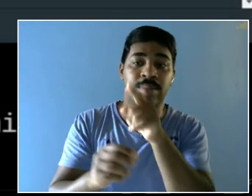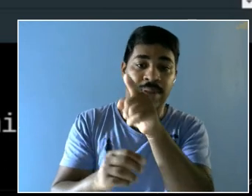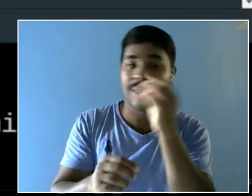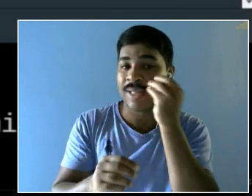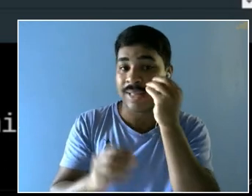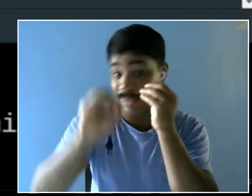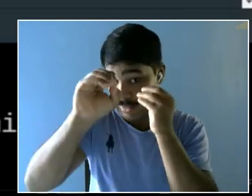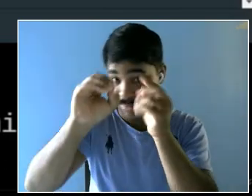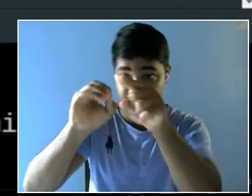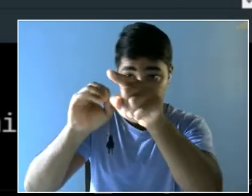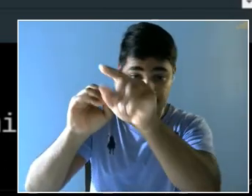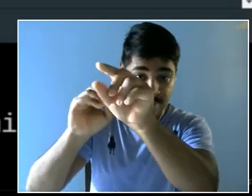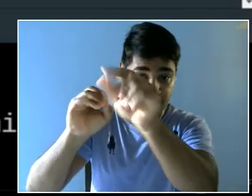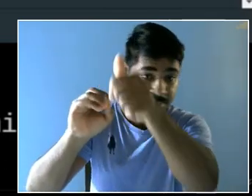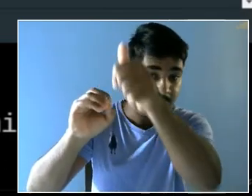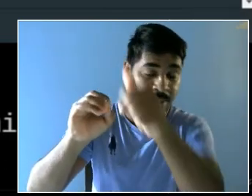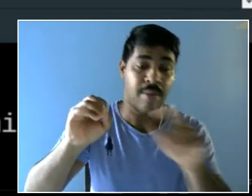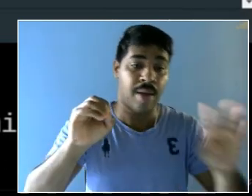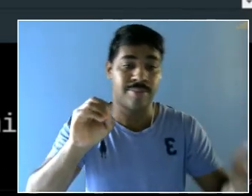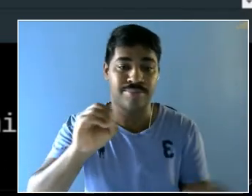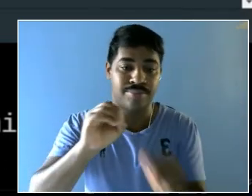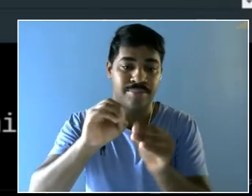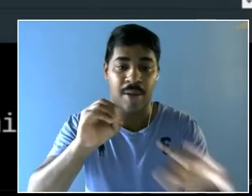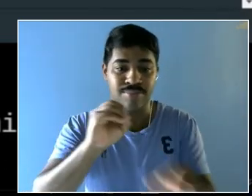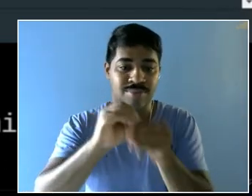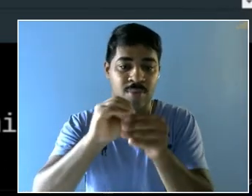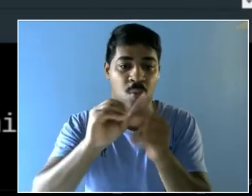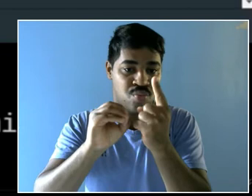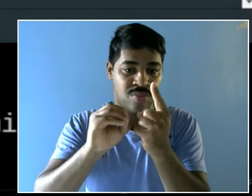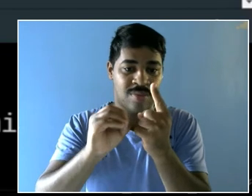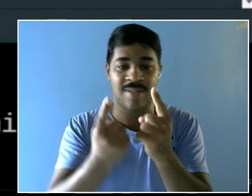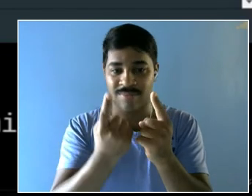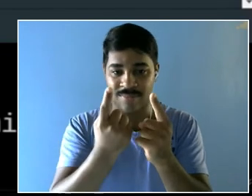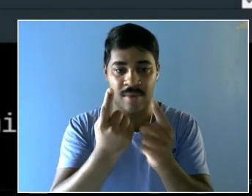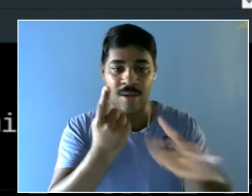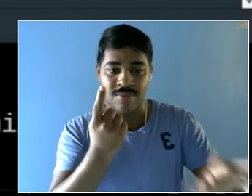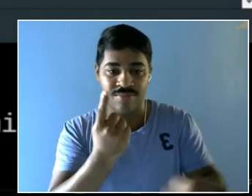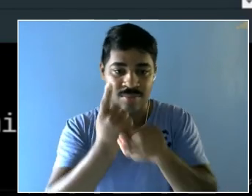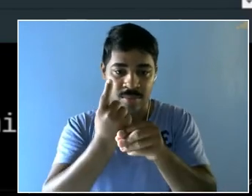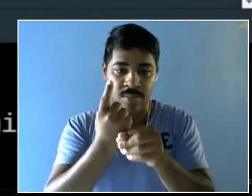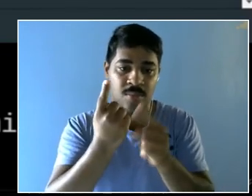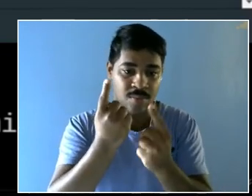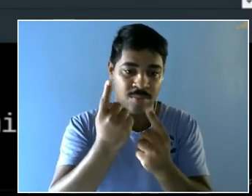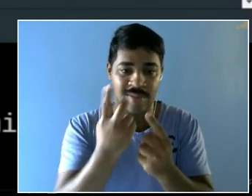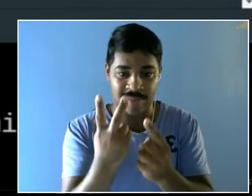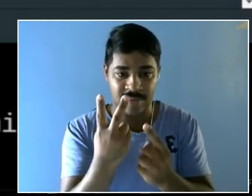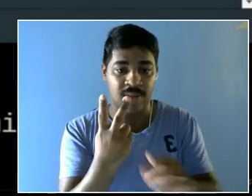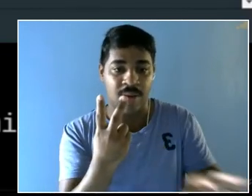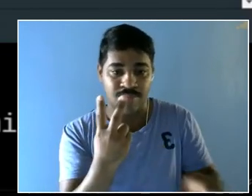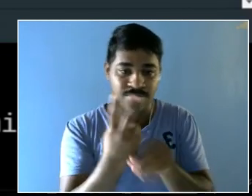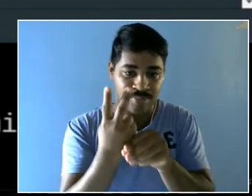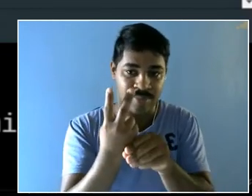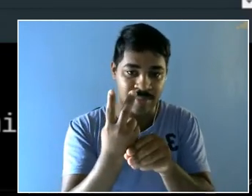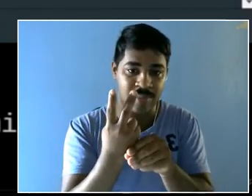para a variável teste. Se ela estiver valendo 1, 1 mais 1 dá 2. 2 vai para a variável